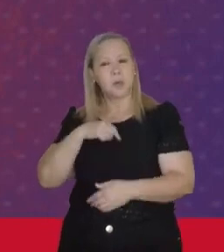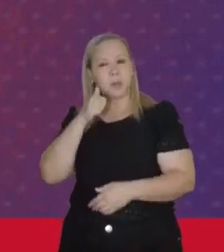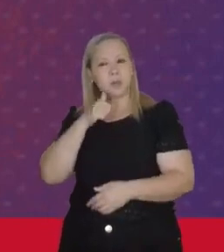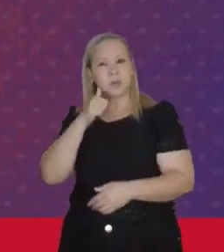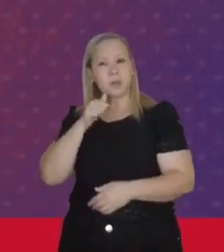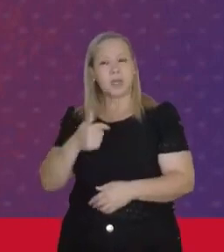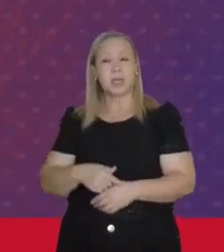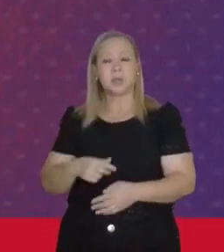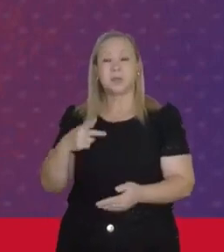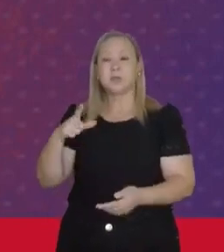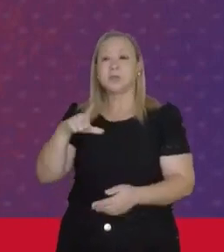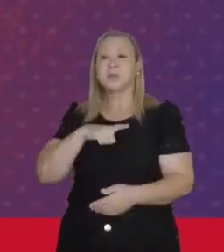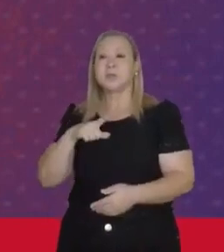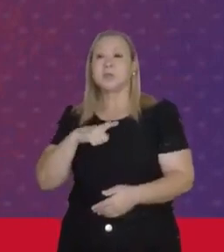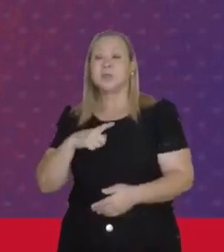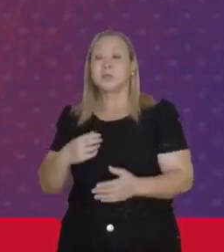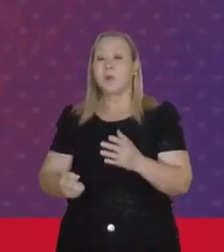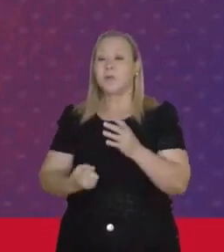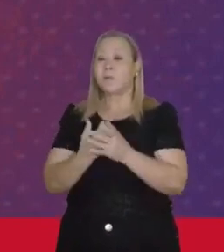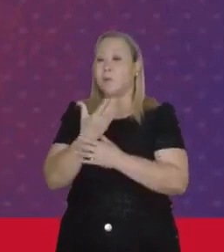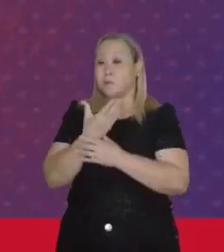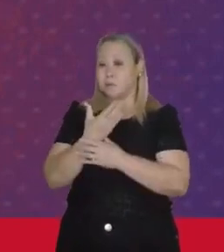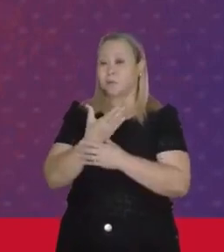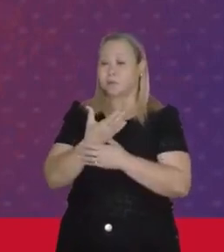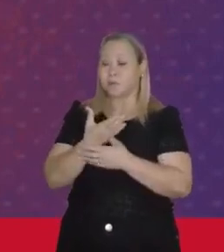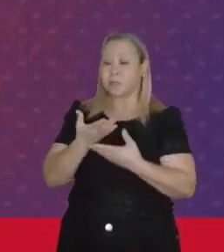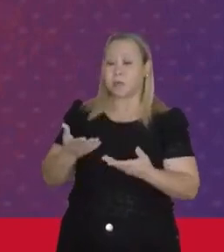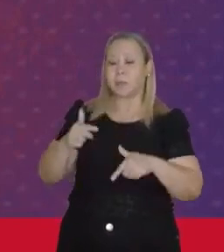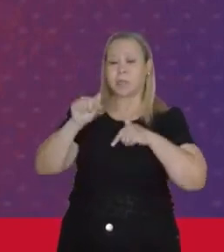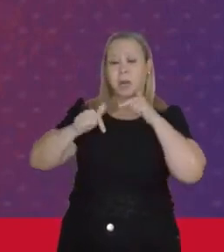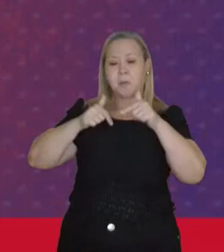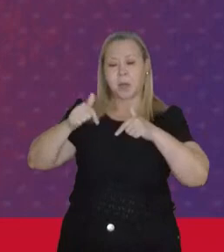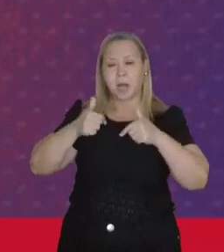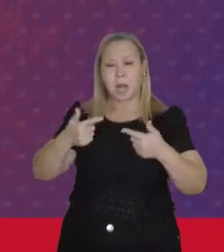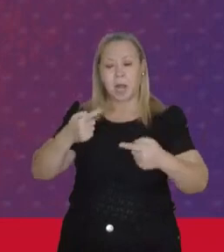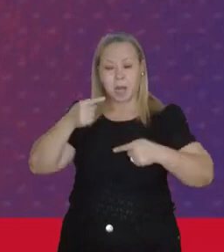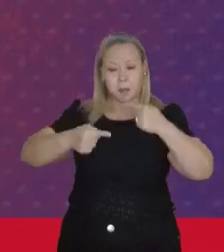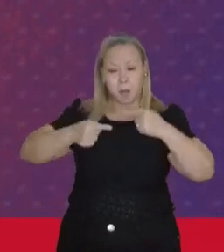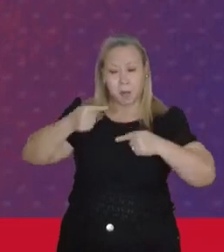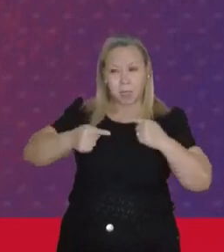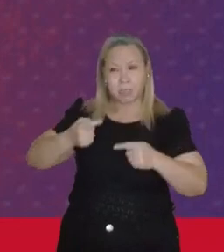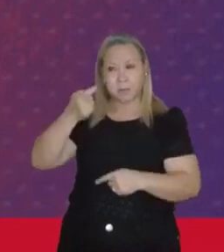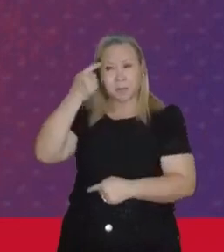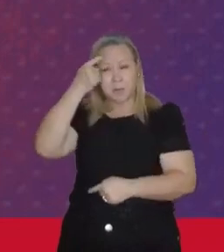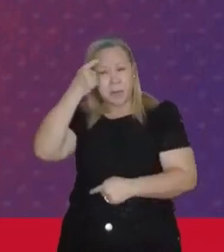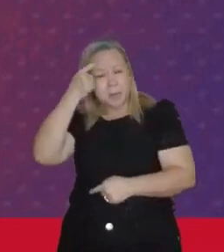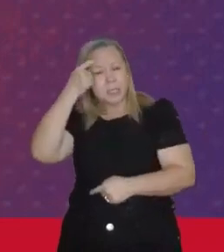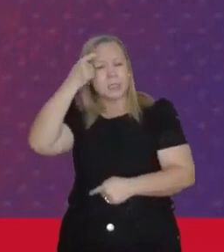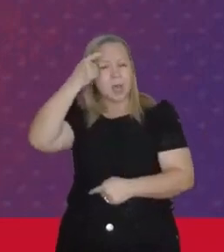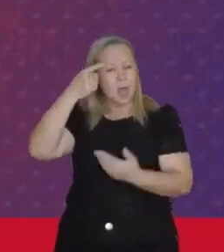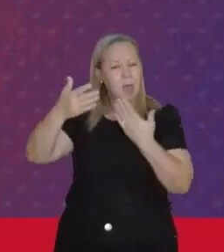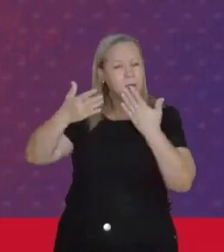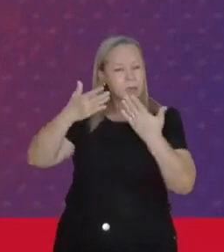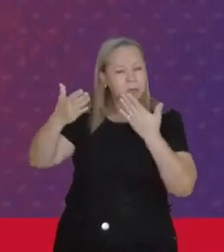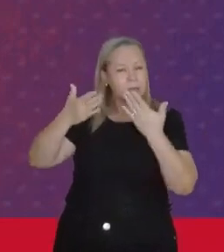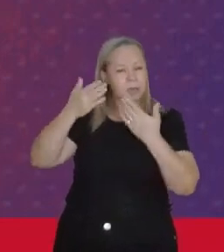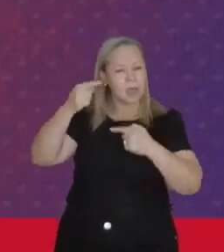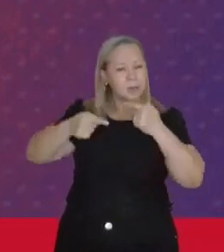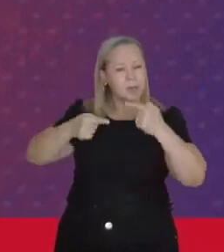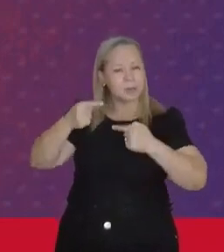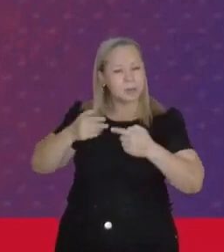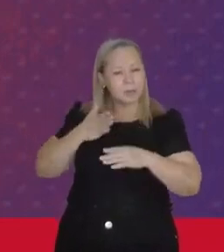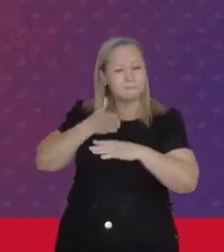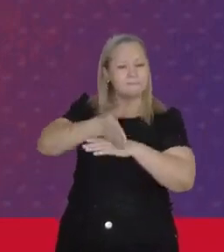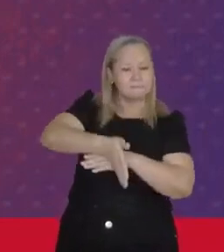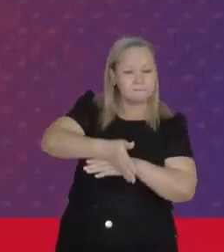não estivemos assim, fomos criadas para trabalhar na política, para pensar politicamente, para